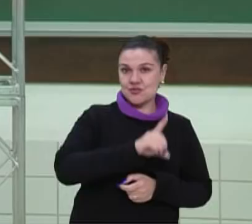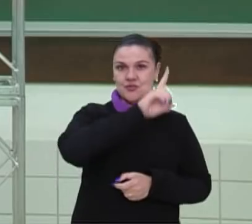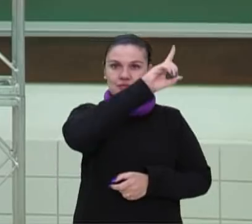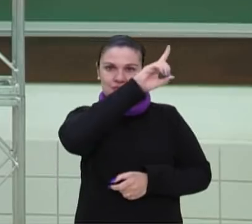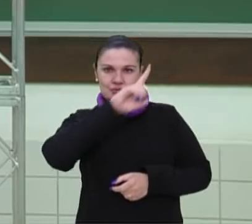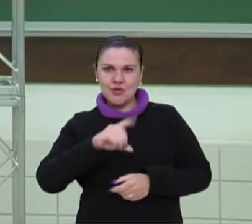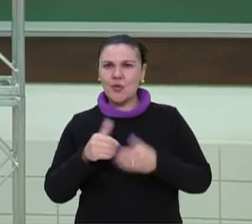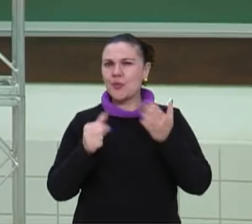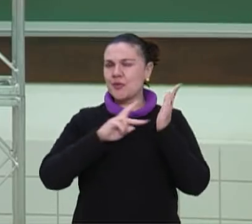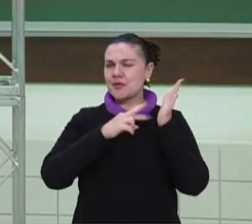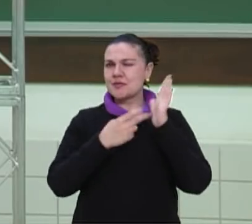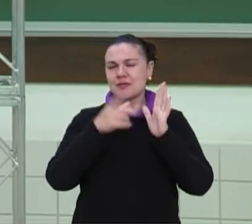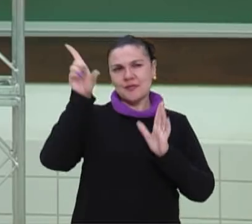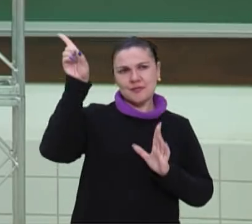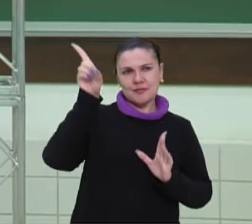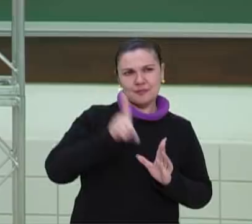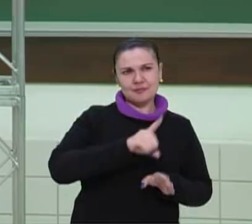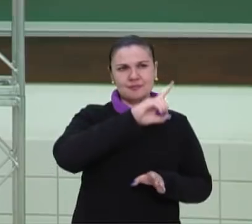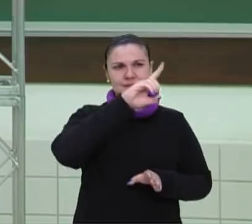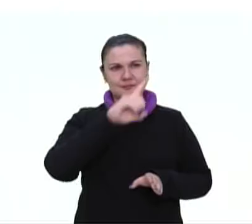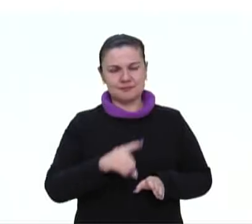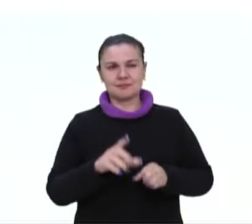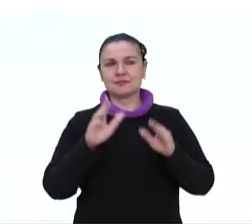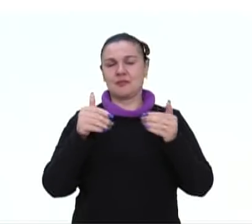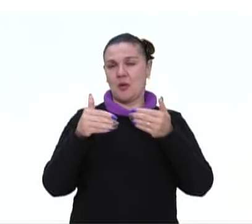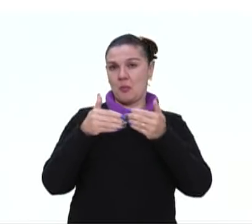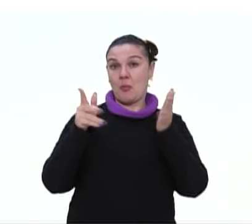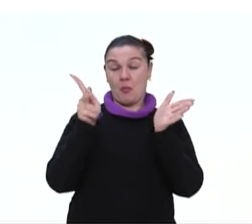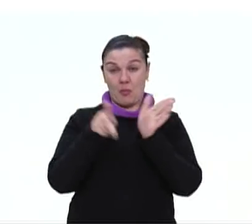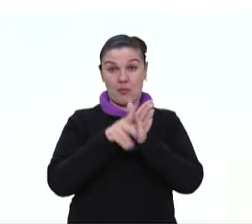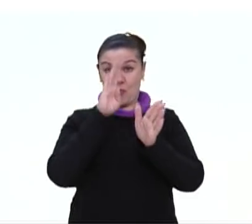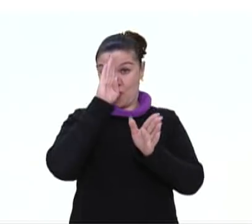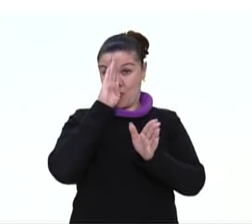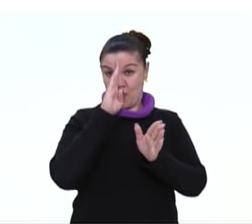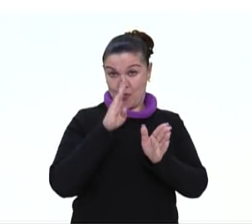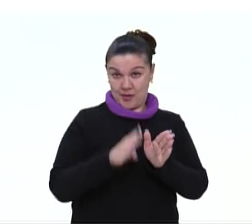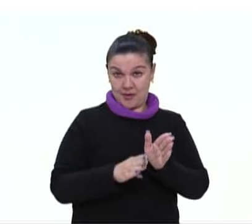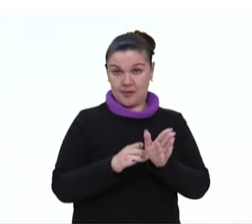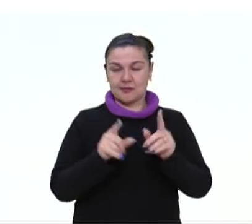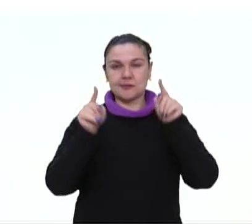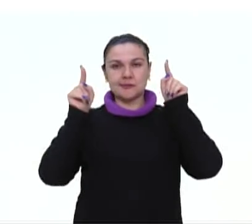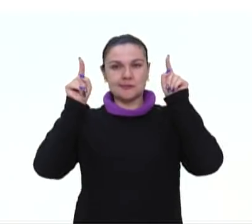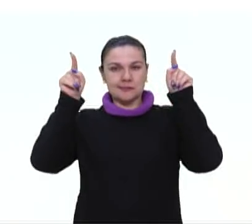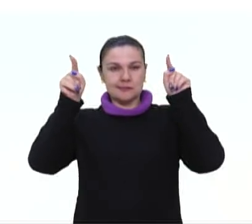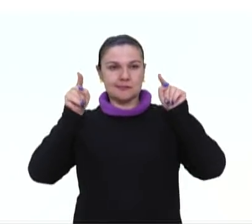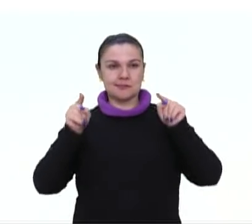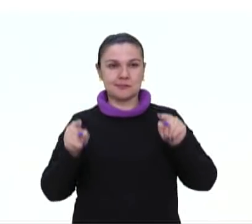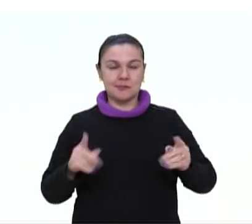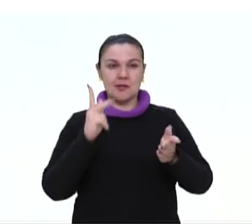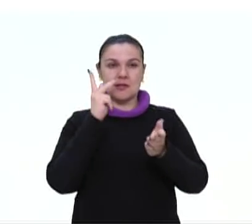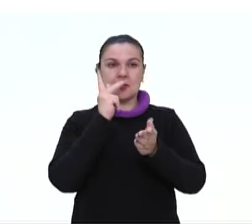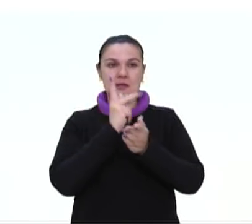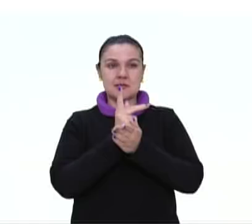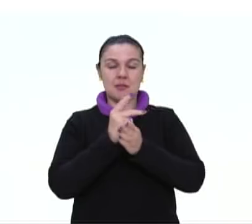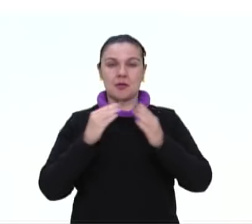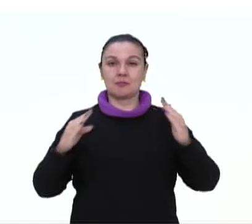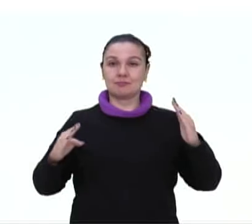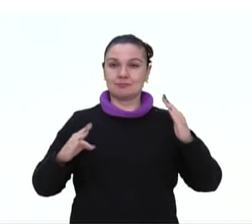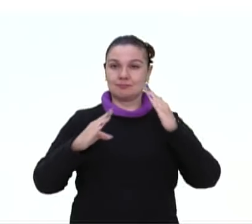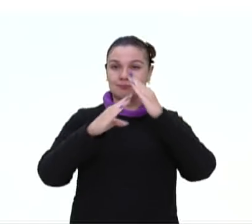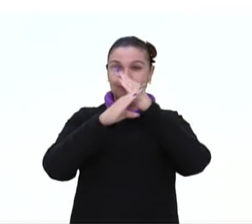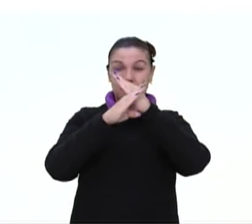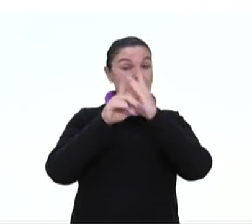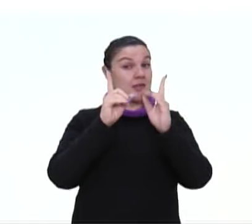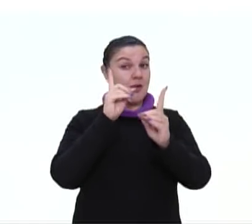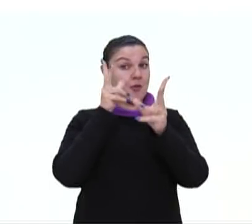Diagonais. O que vem a ser as diagonais, então? Segmentos de reta cujas extremidades são 2 vértices